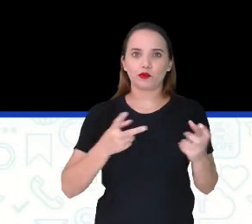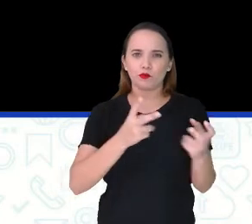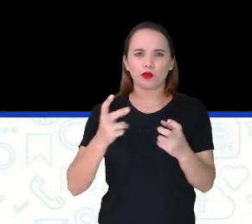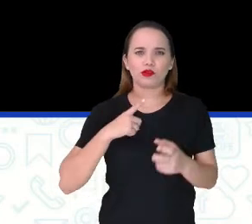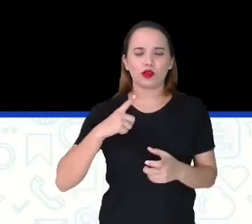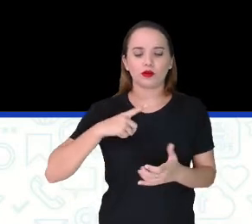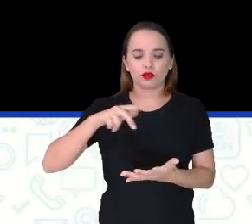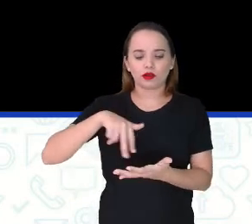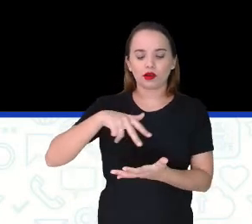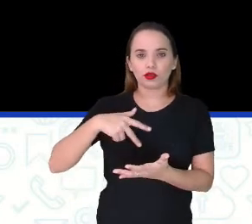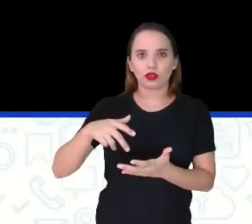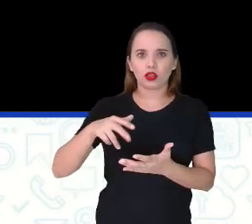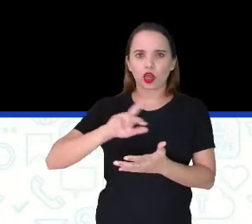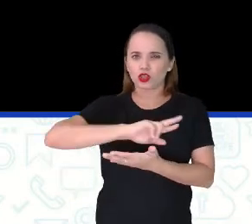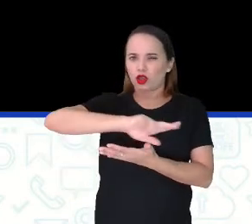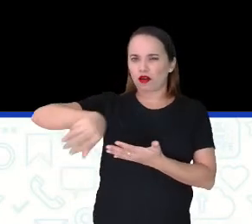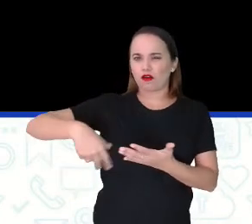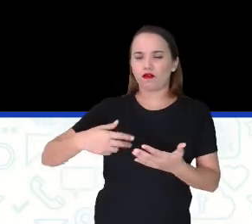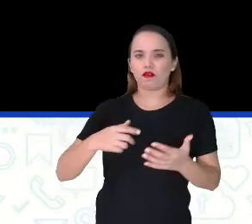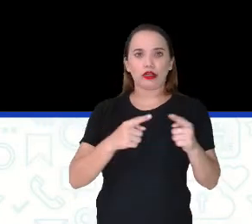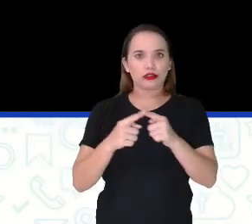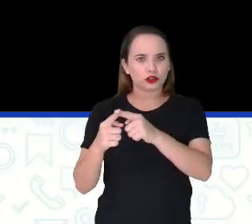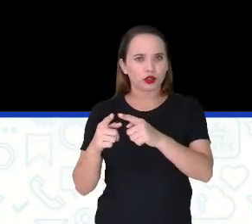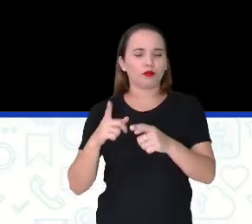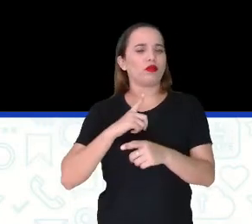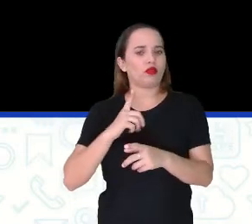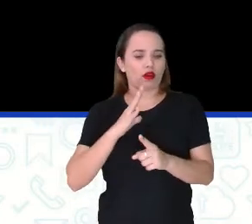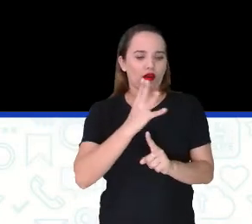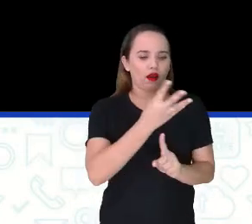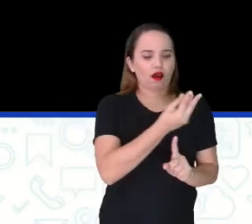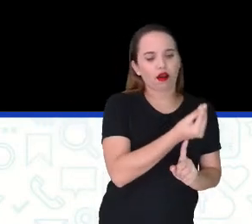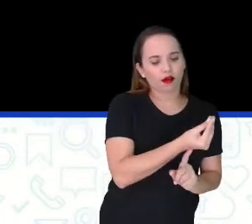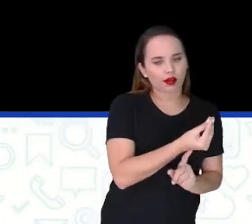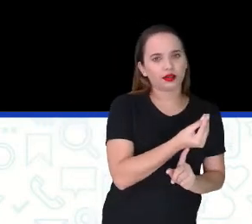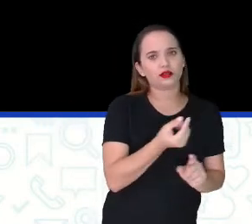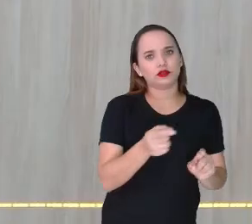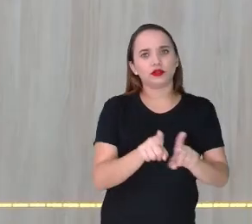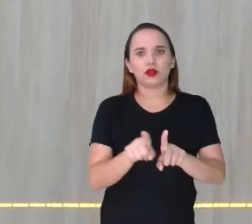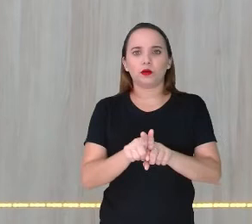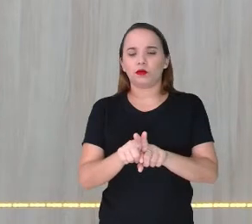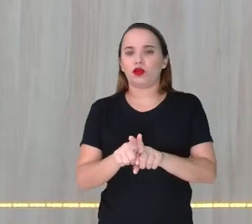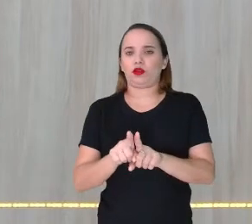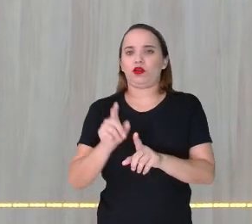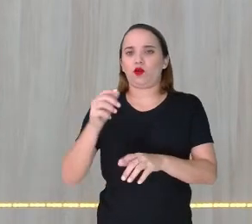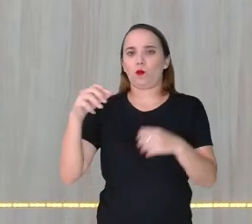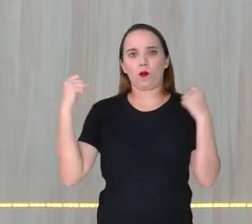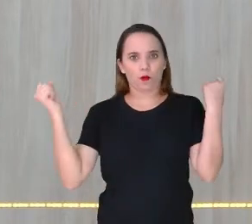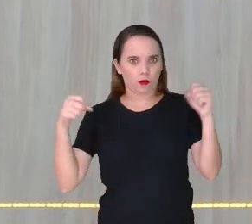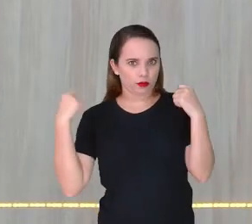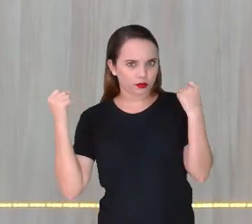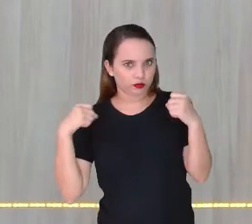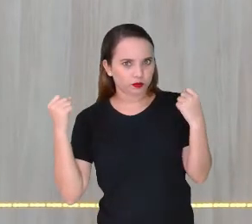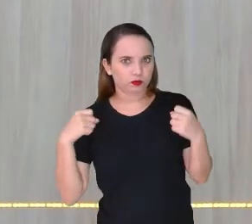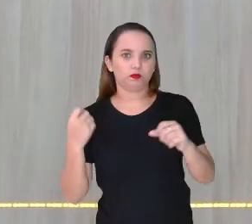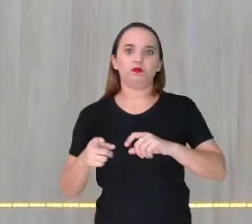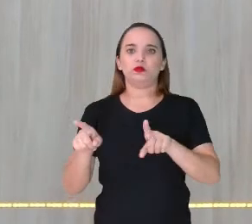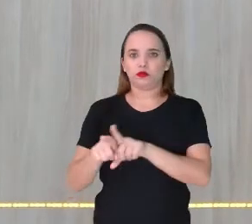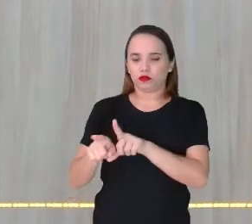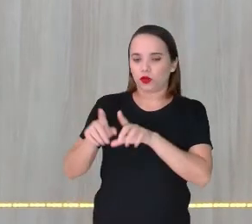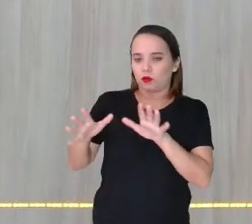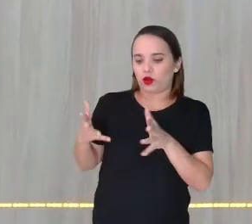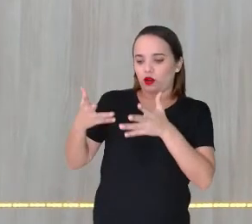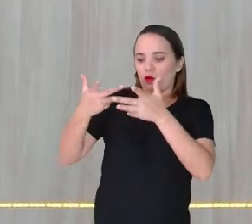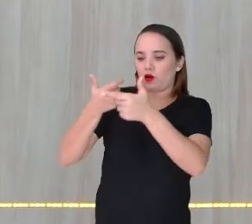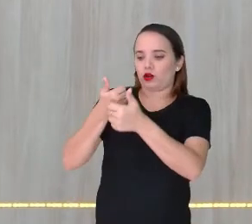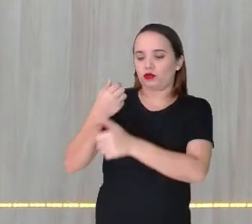universos, né? A gente trata a dança como arte, a gente trata a dança como um exercício, né? Como algo para a qualidade de